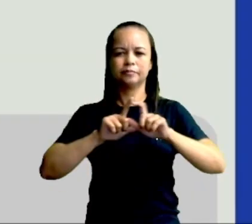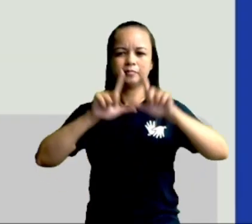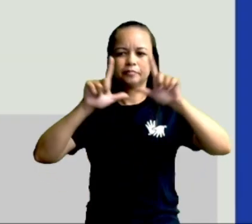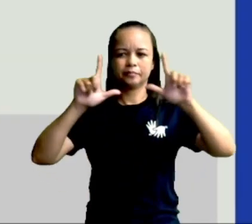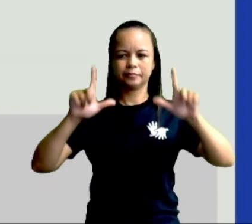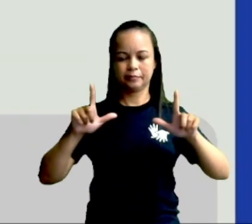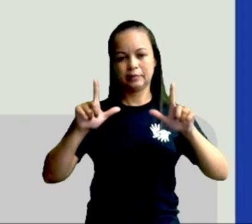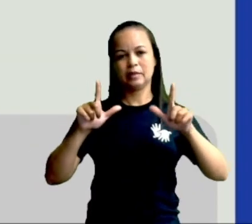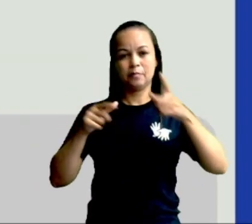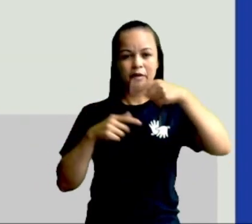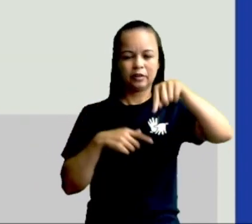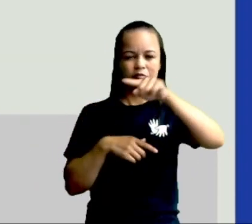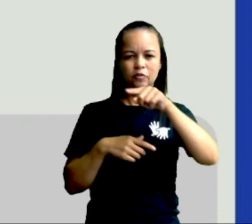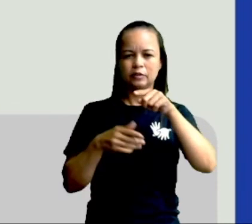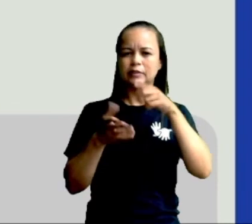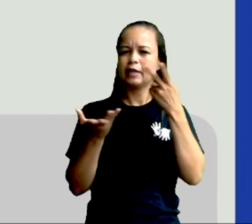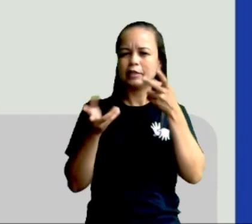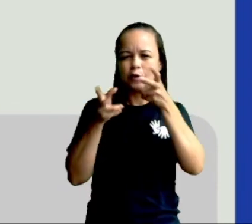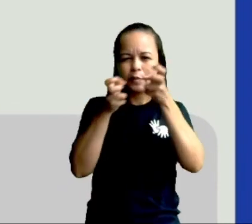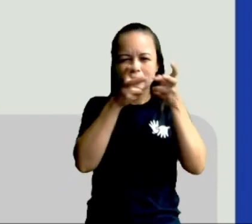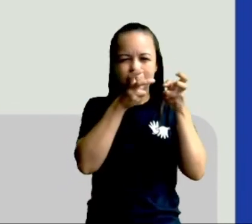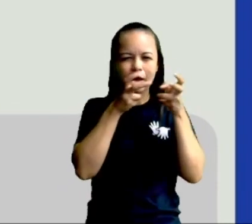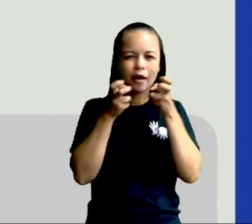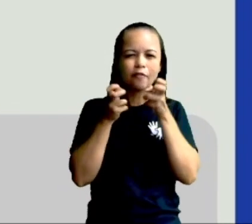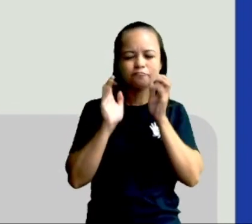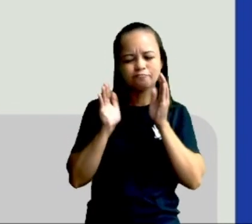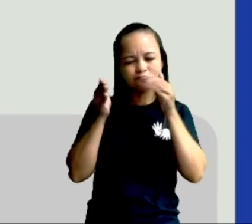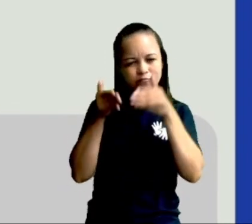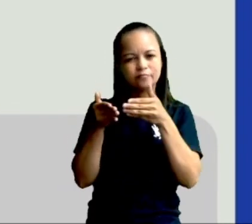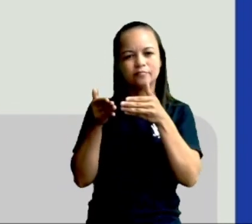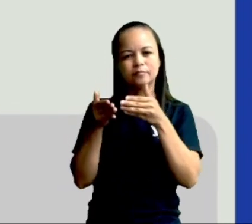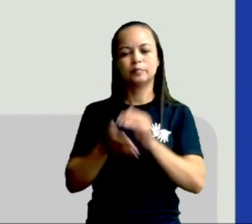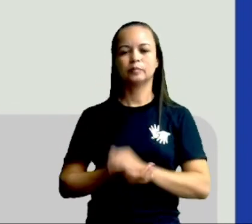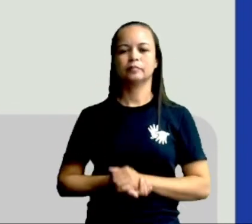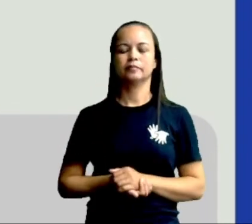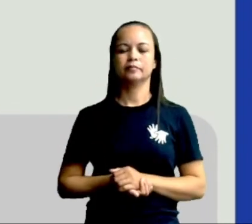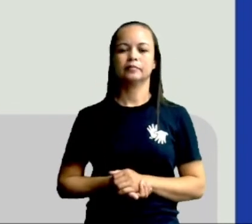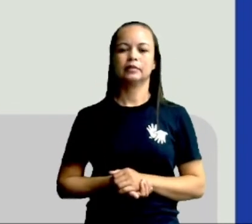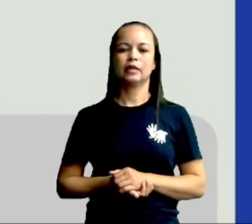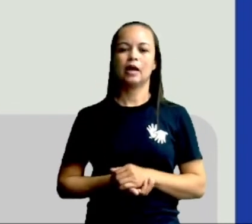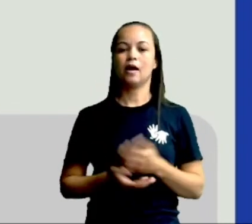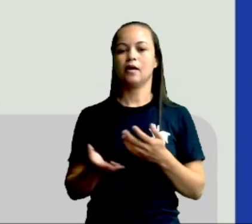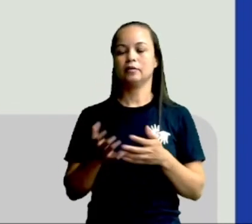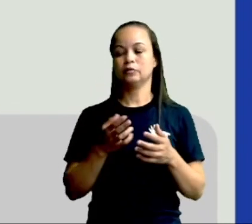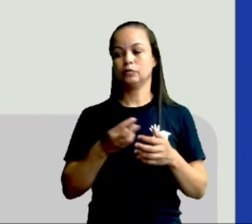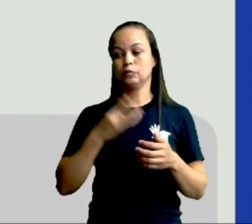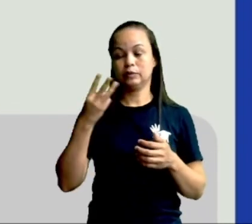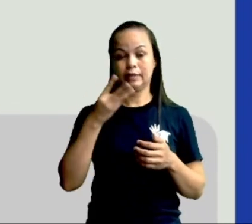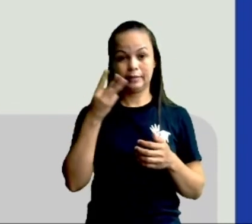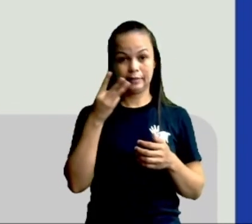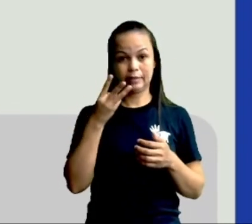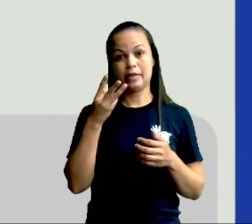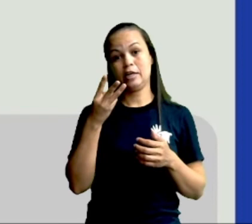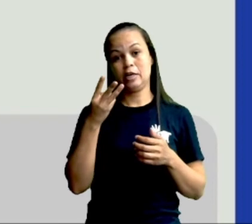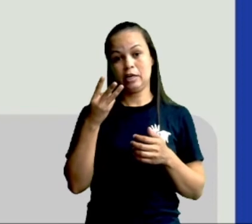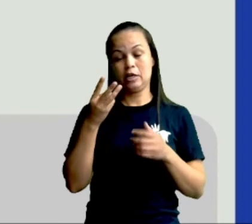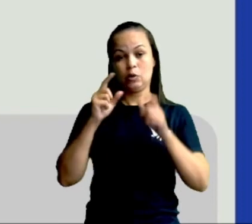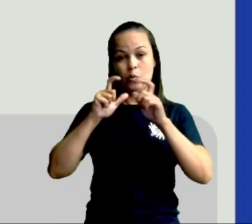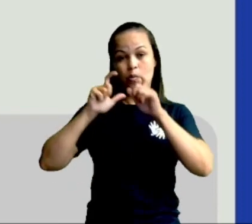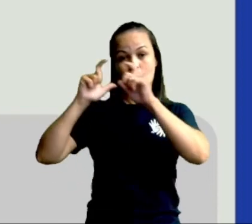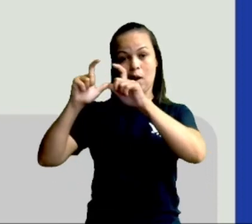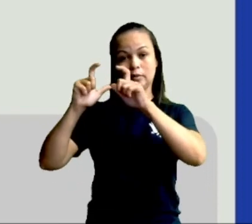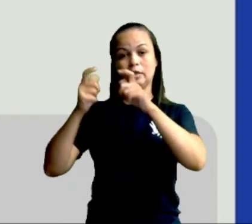vocês darem uma olhadinha, focar bem. A historinha continua no terceiro quadrinho, tá? Ela dá uma bronca